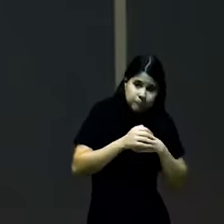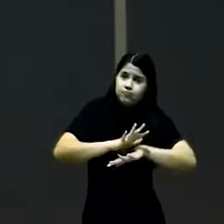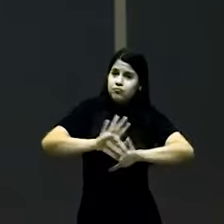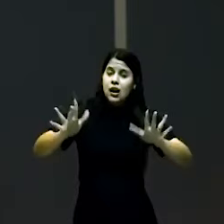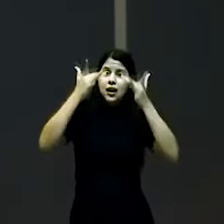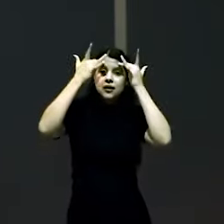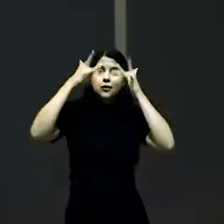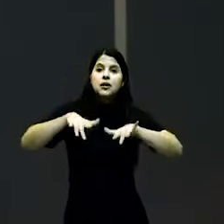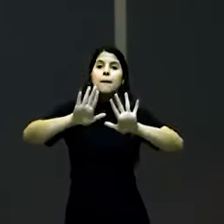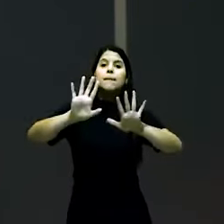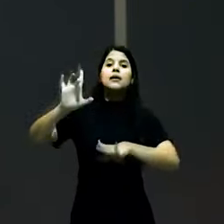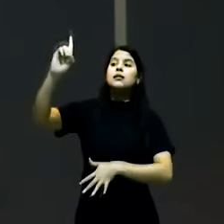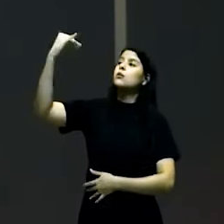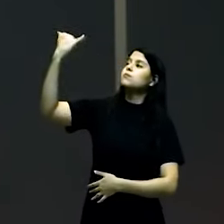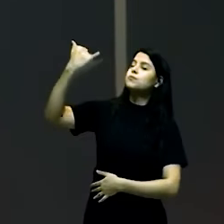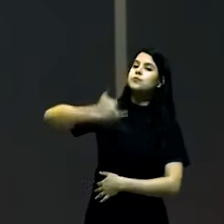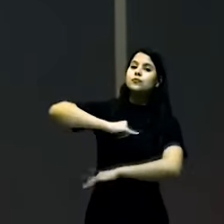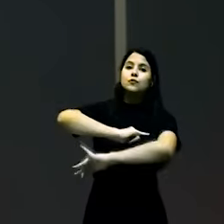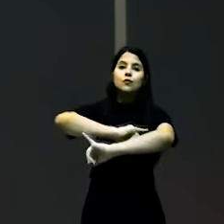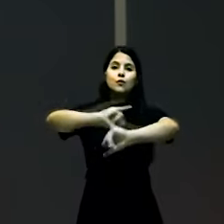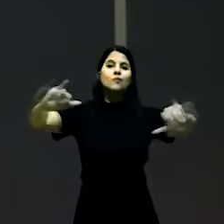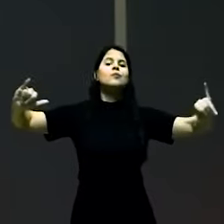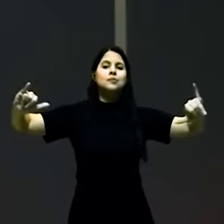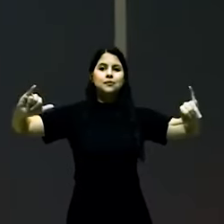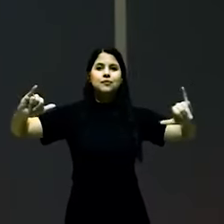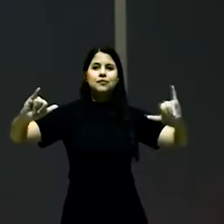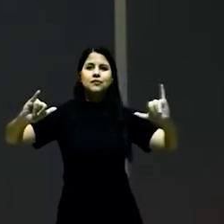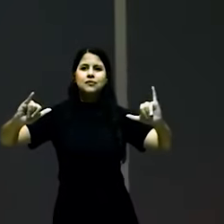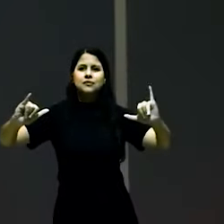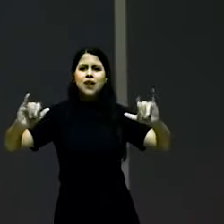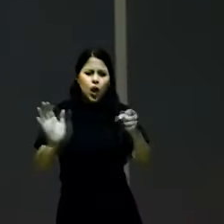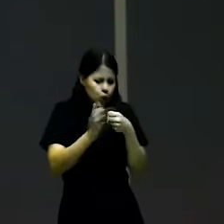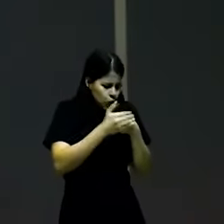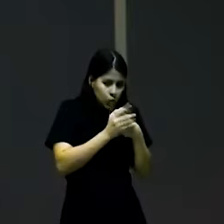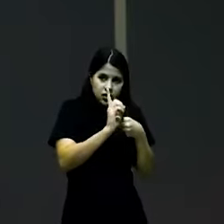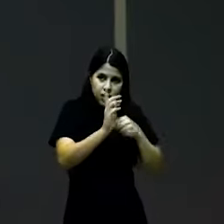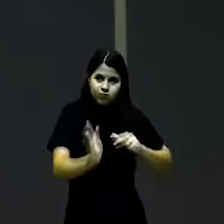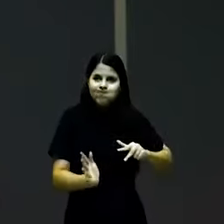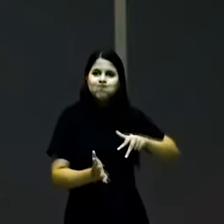Mas a palavra de Deus para você essa noite é: sai da caverna.